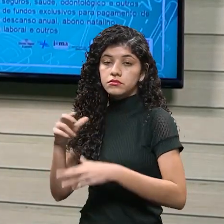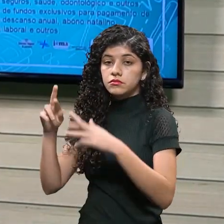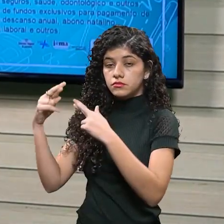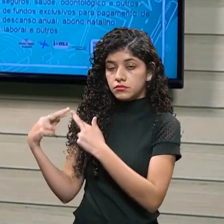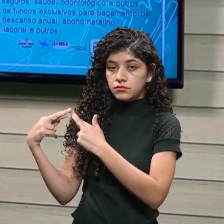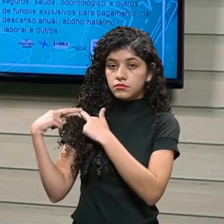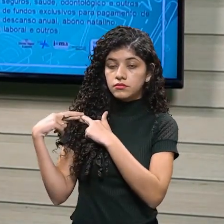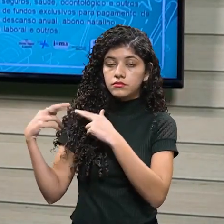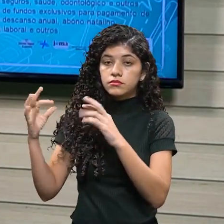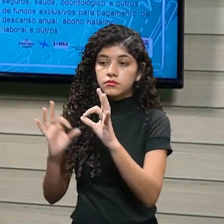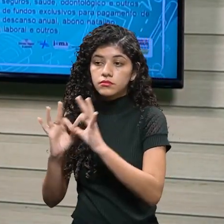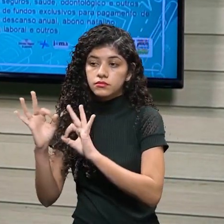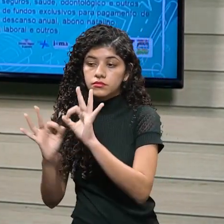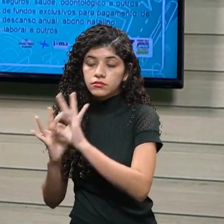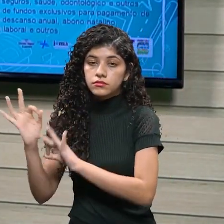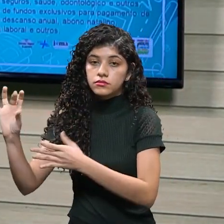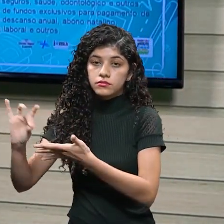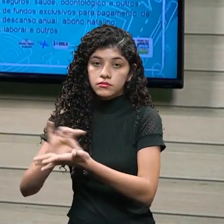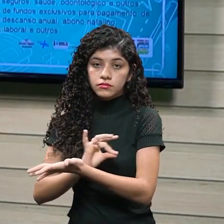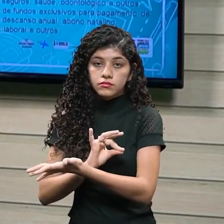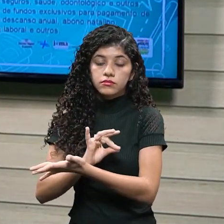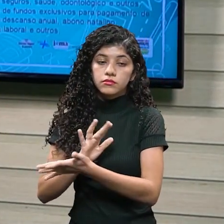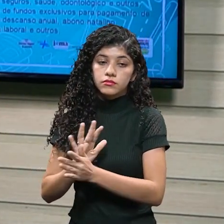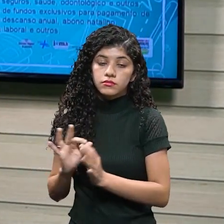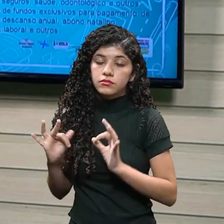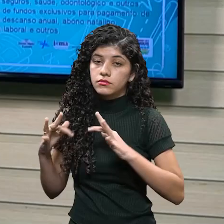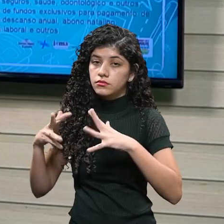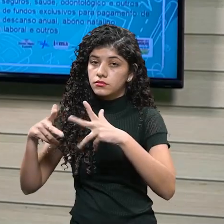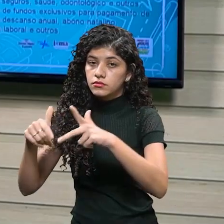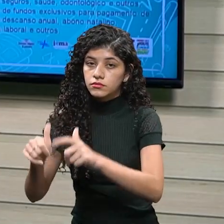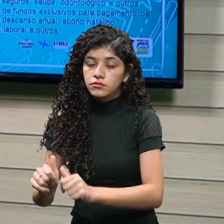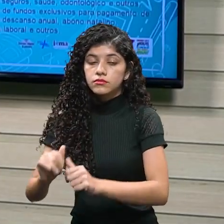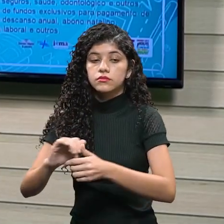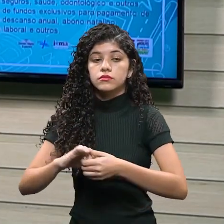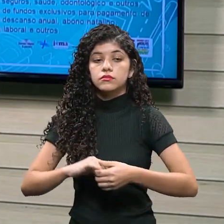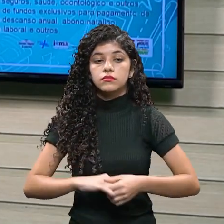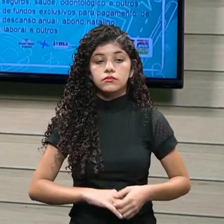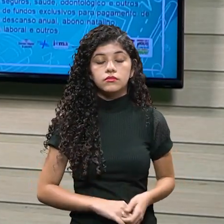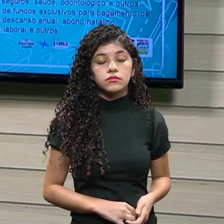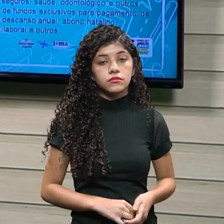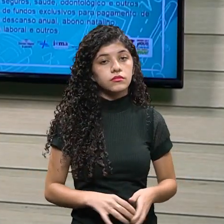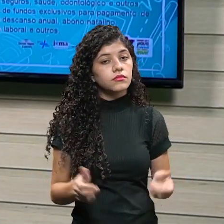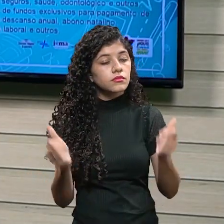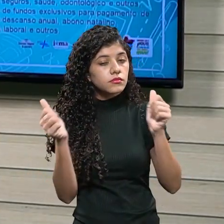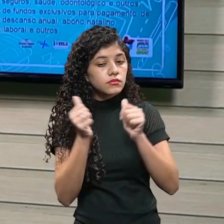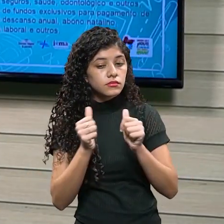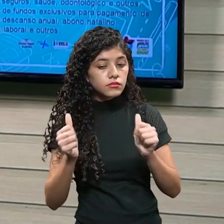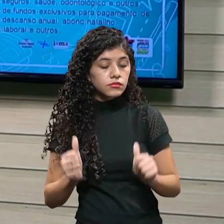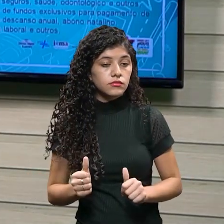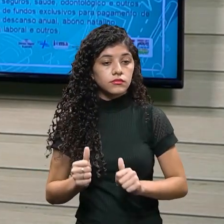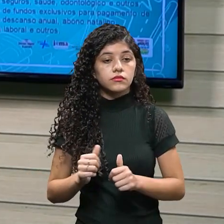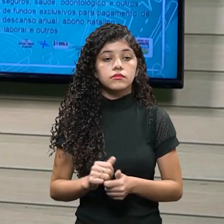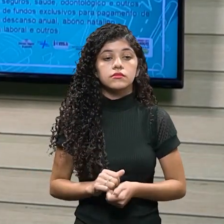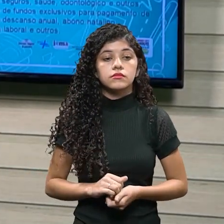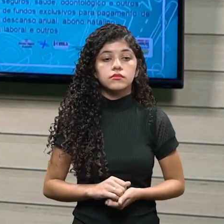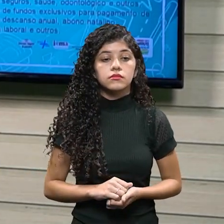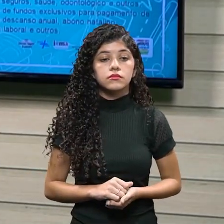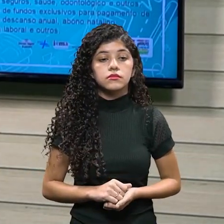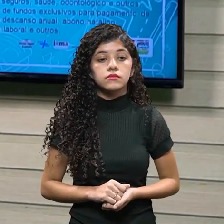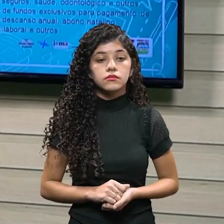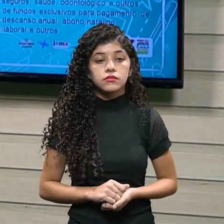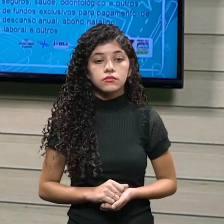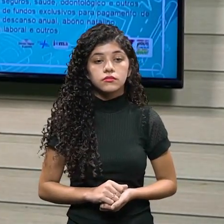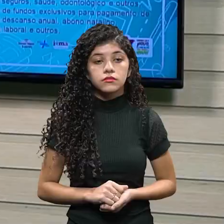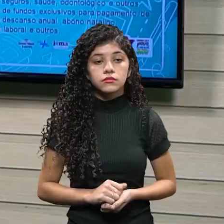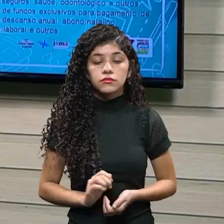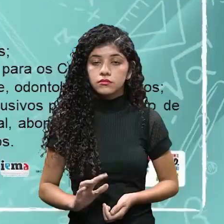de montar aquele contrato, né? Um trabalho jurídico, um trabalho contábil, ele vai verificar os trâmites para que aquela prestação